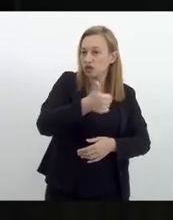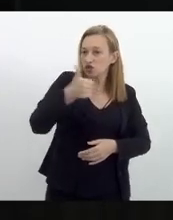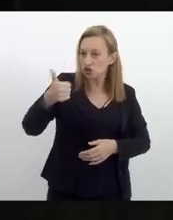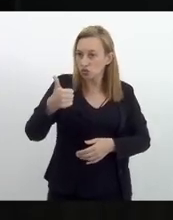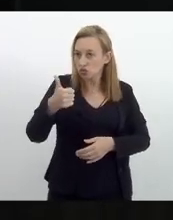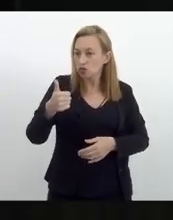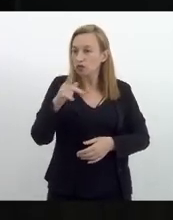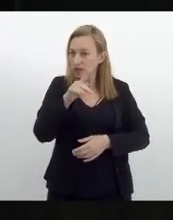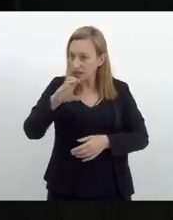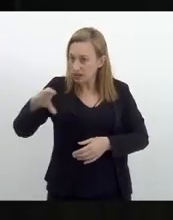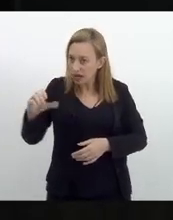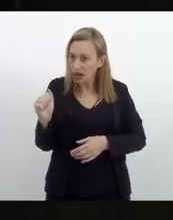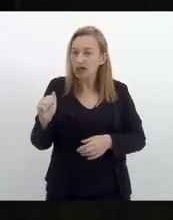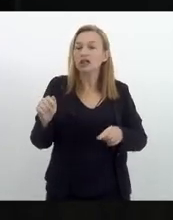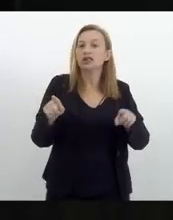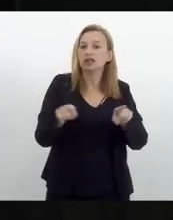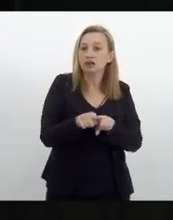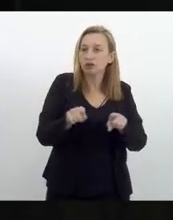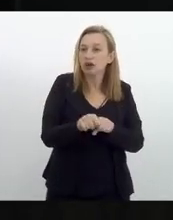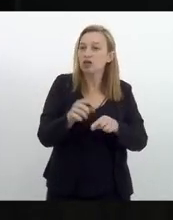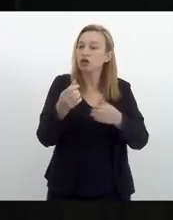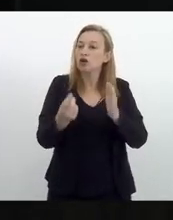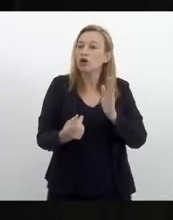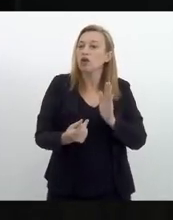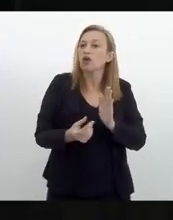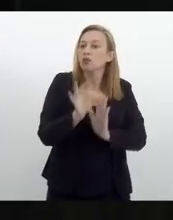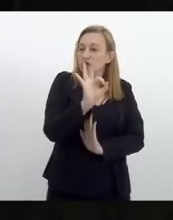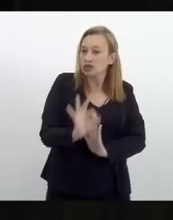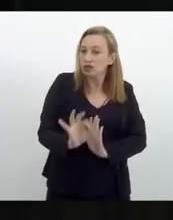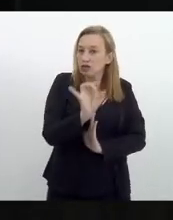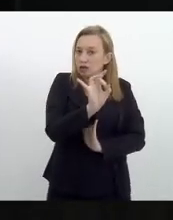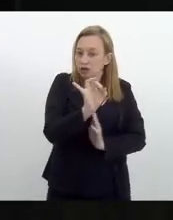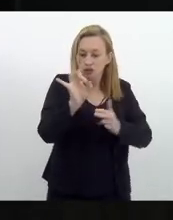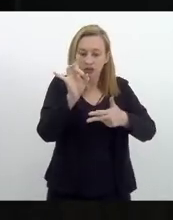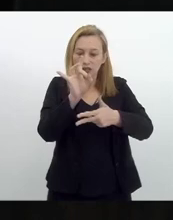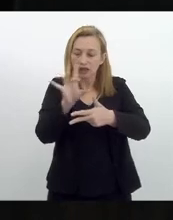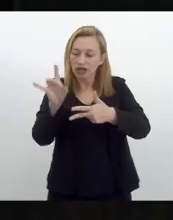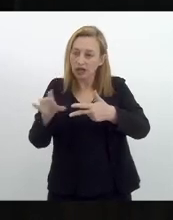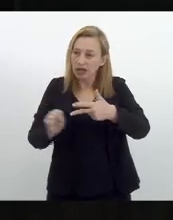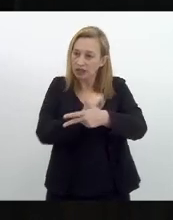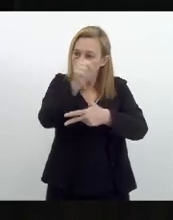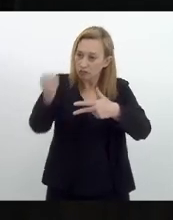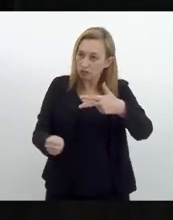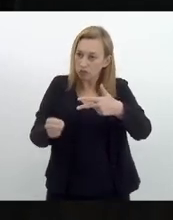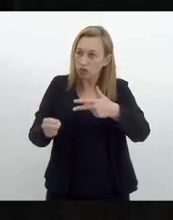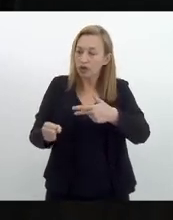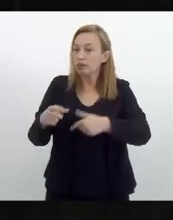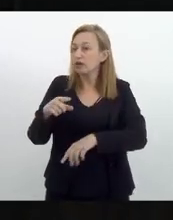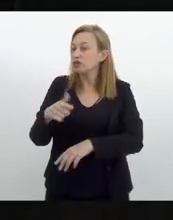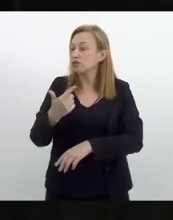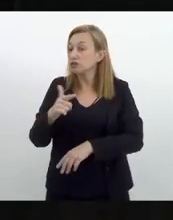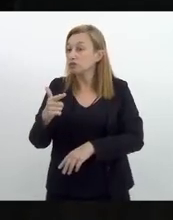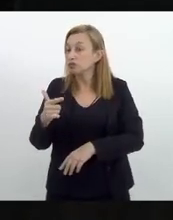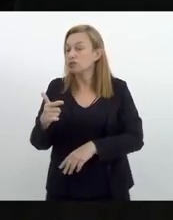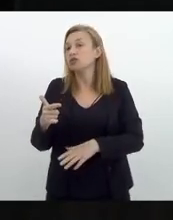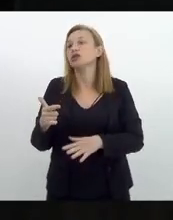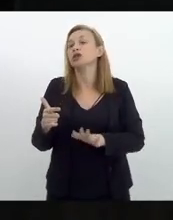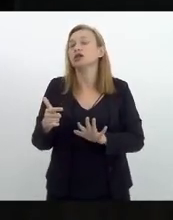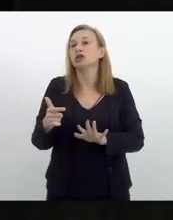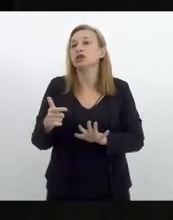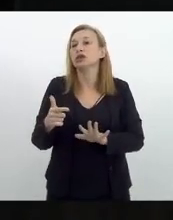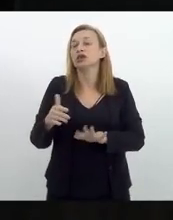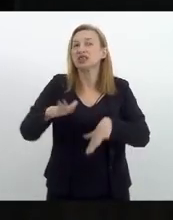IPCA e o percentual de cada poder. Por isso, nós gravamos bem aqui para não ter dúvida no futuro. Independente se o